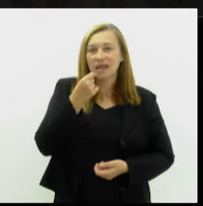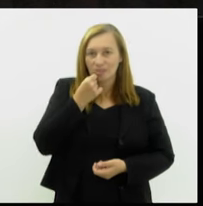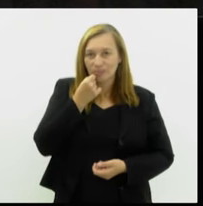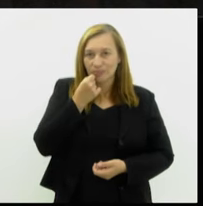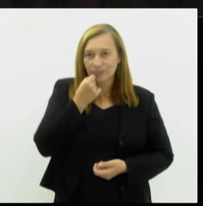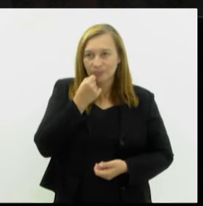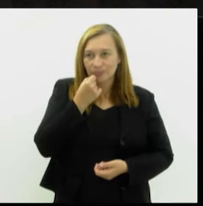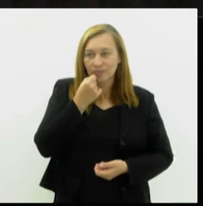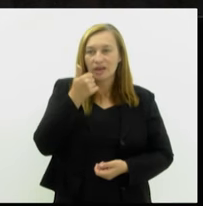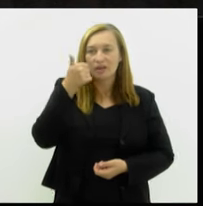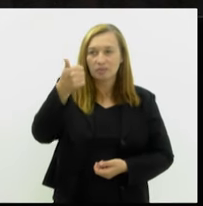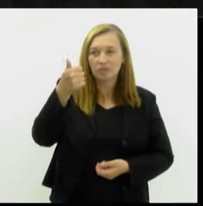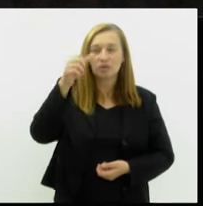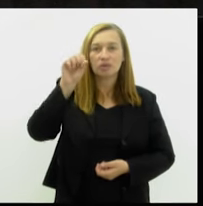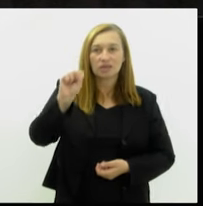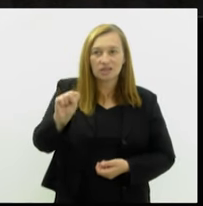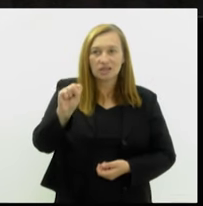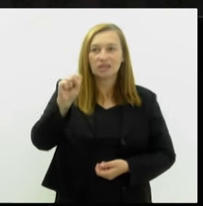de